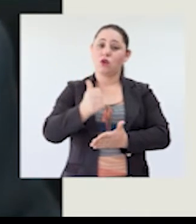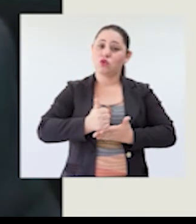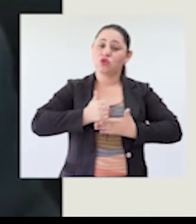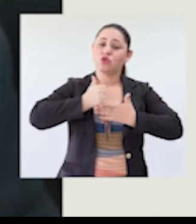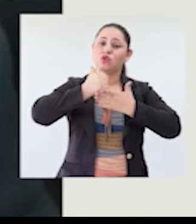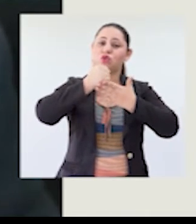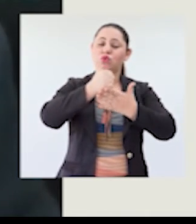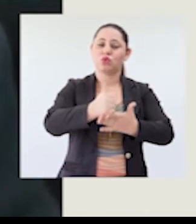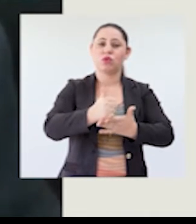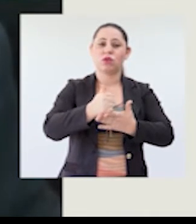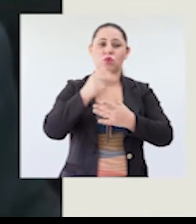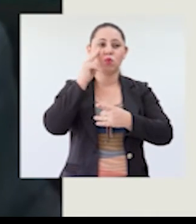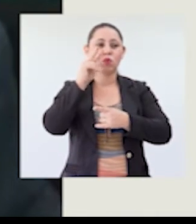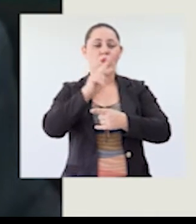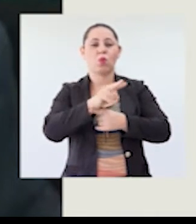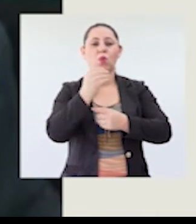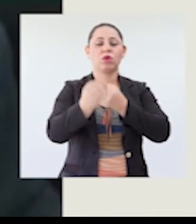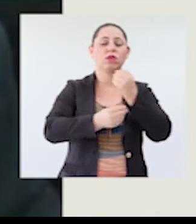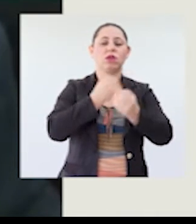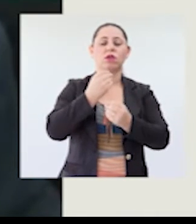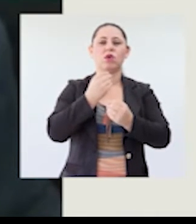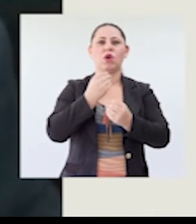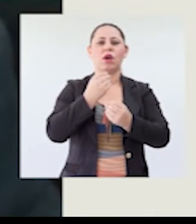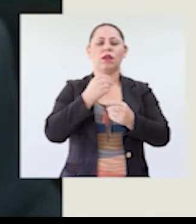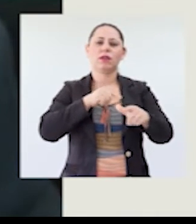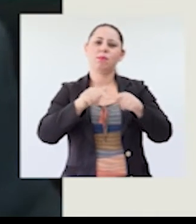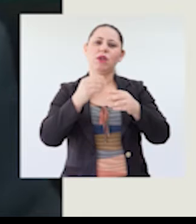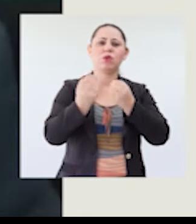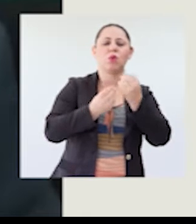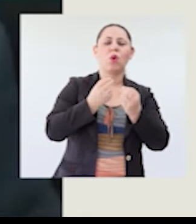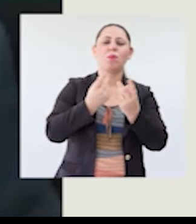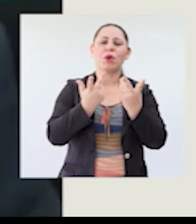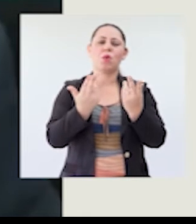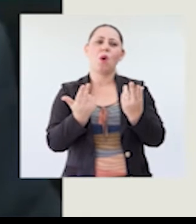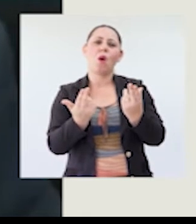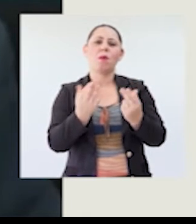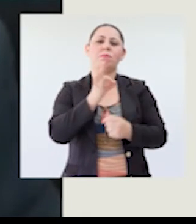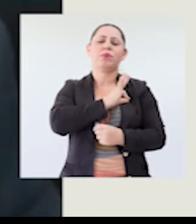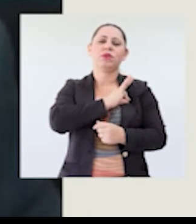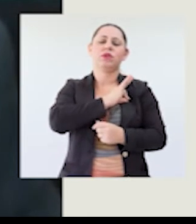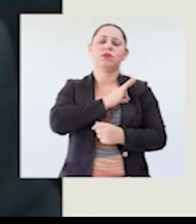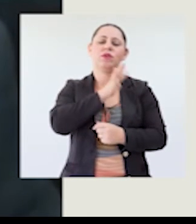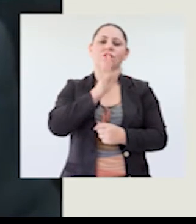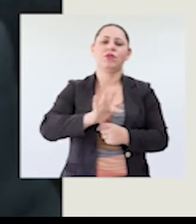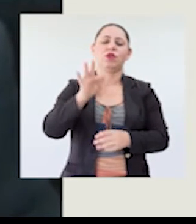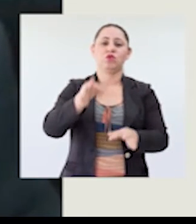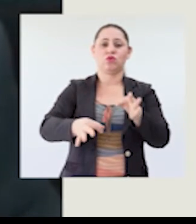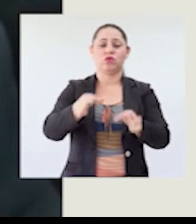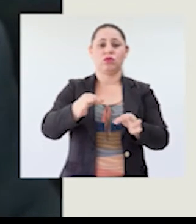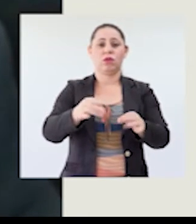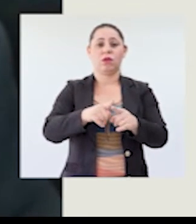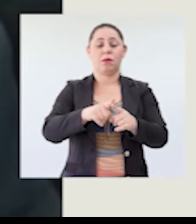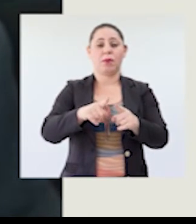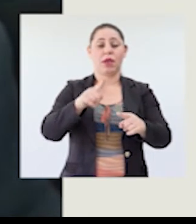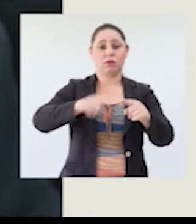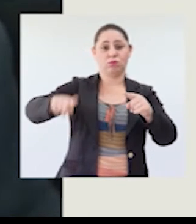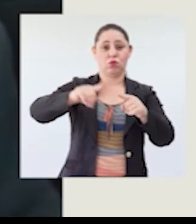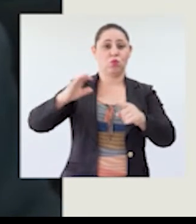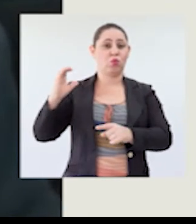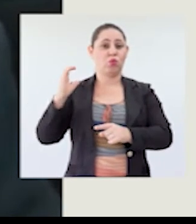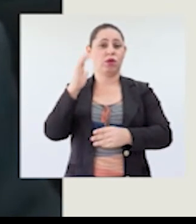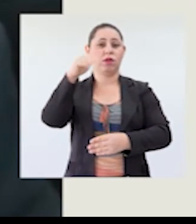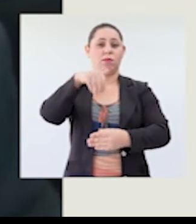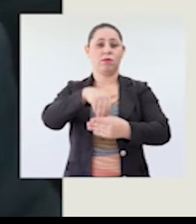auxiliando, agindo como se fosse Polícia Judiciária da União, fazendo as ações, combatendo o crime no que diz respeito